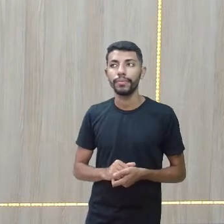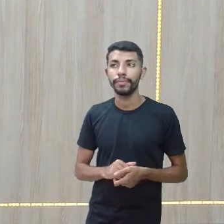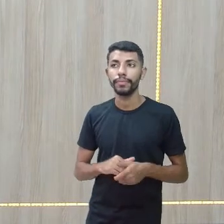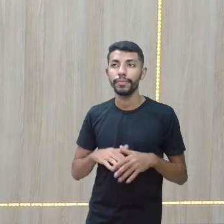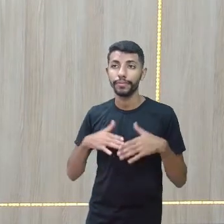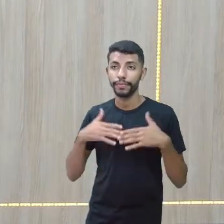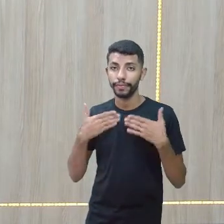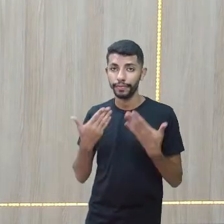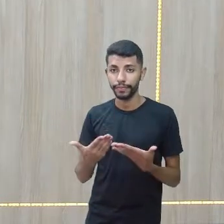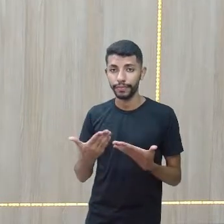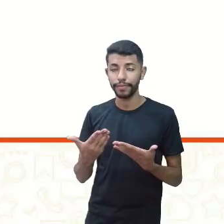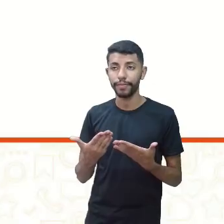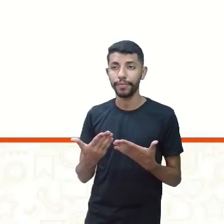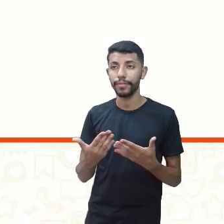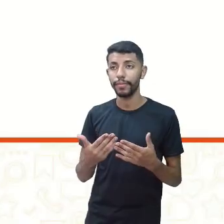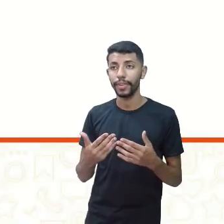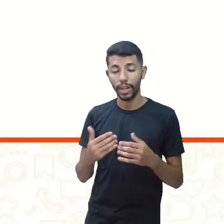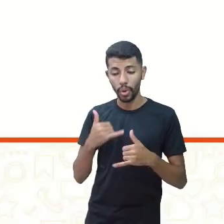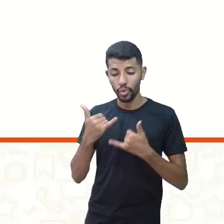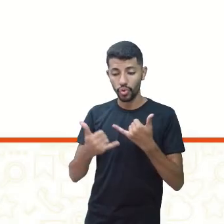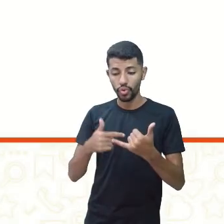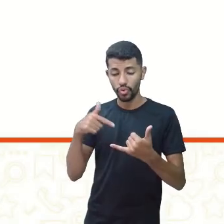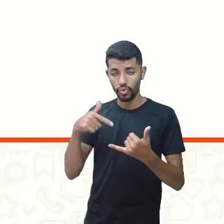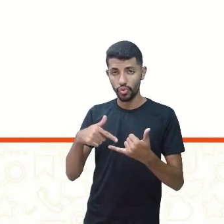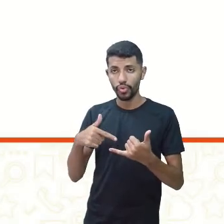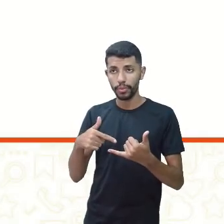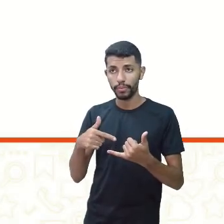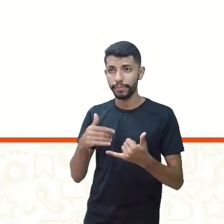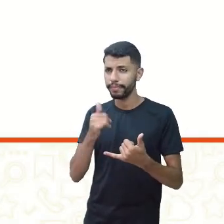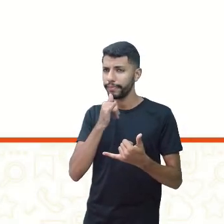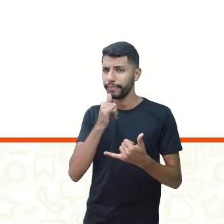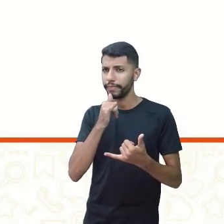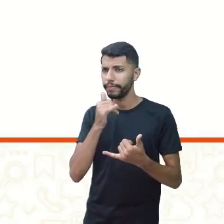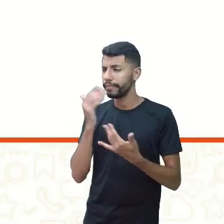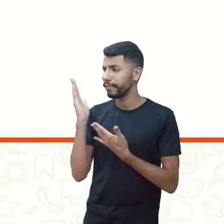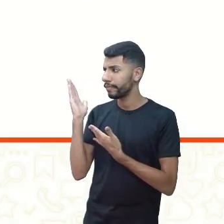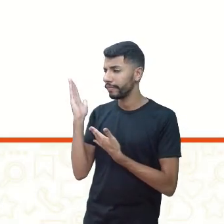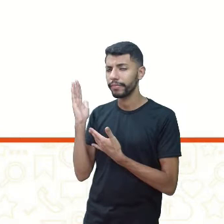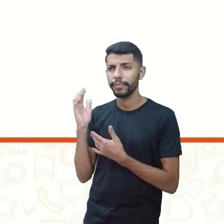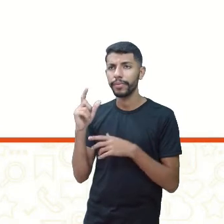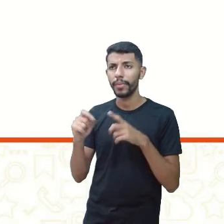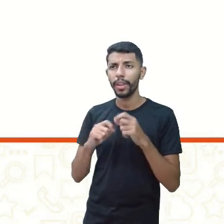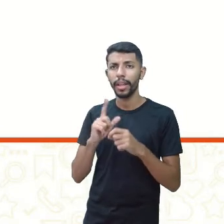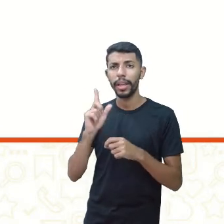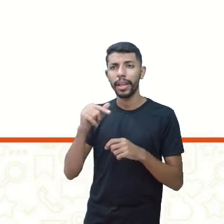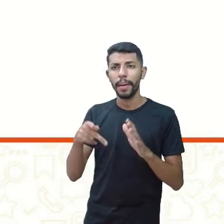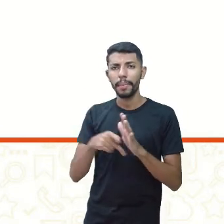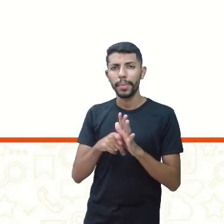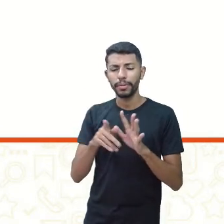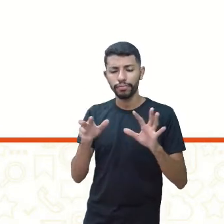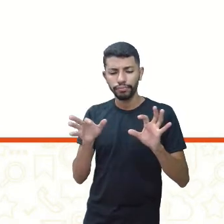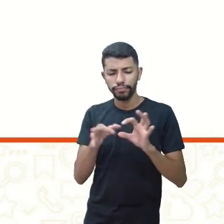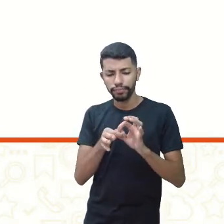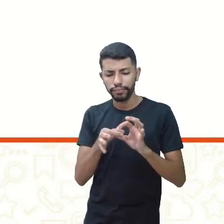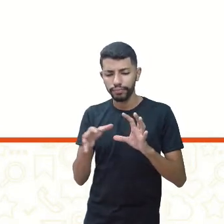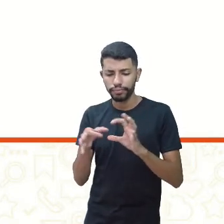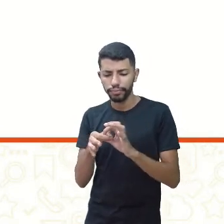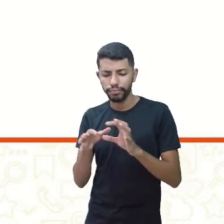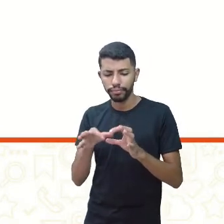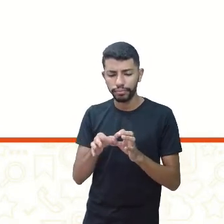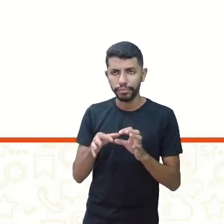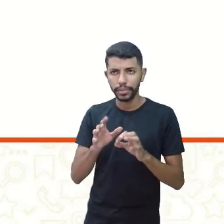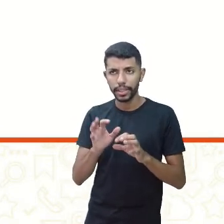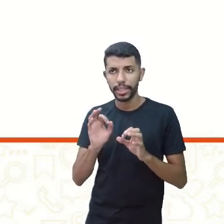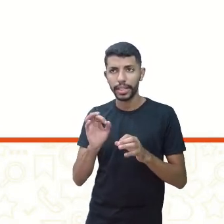Então, a partir do jogo, né, esse jogo, por exemplo, que é um jogo de montagem, um quebra-cabeça concreto, né,